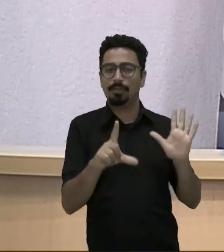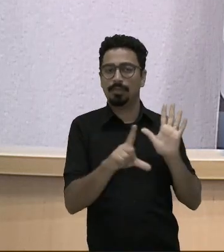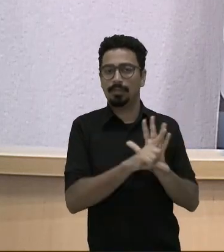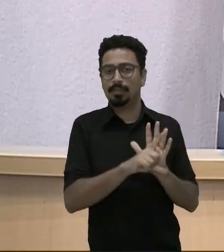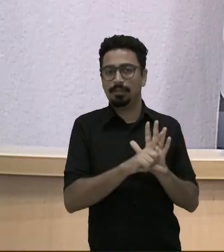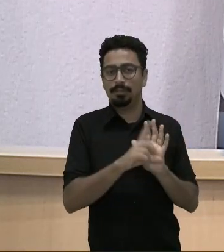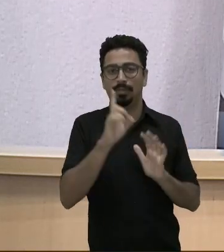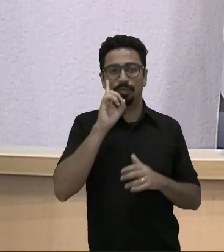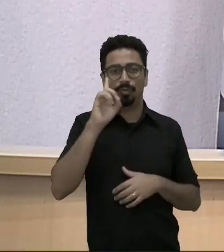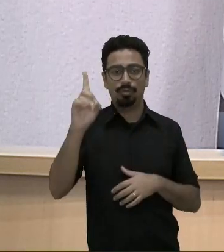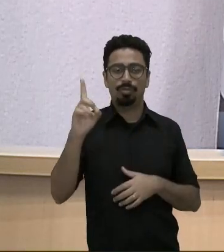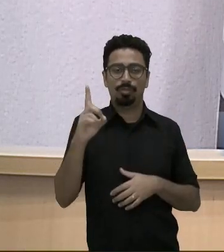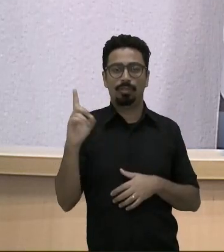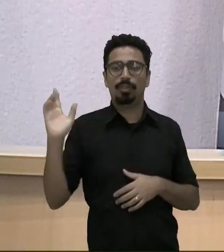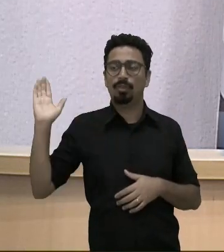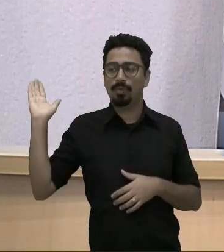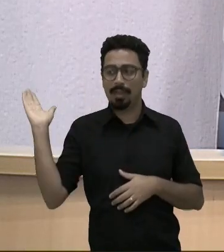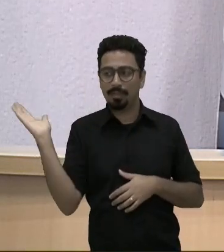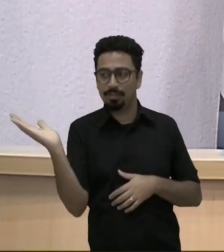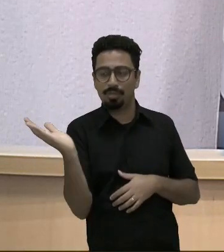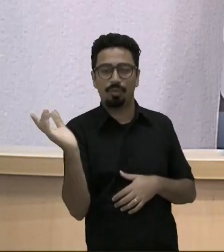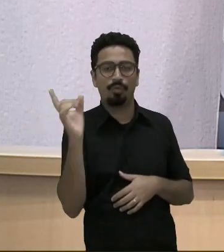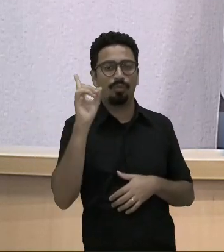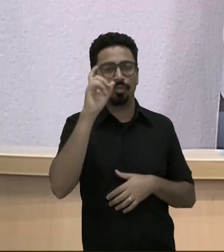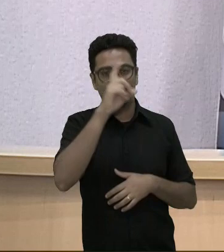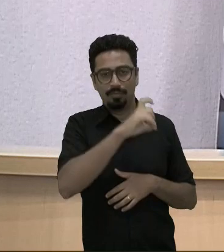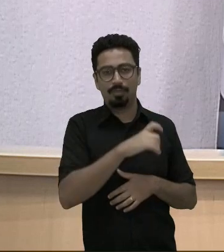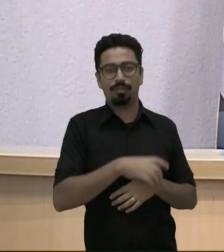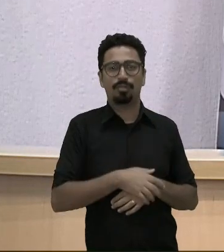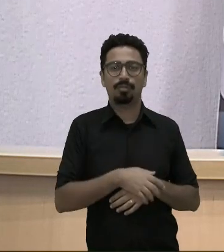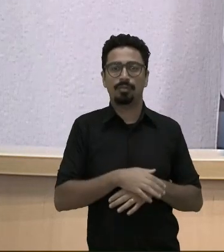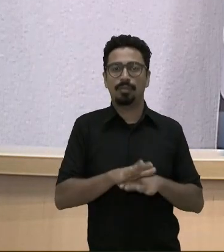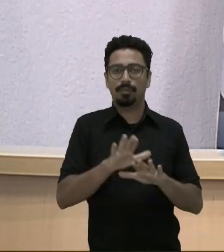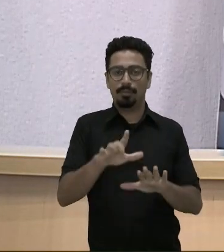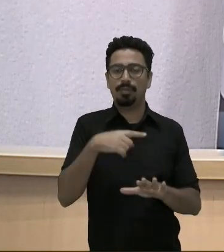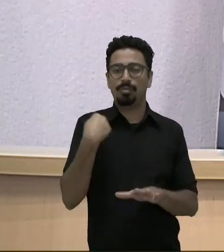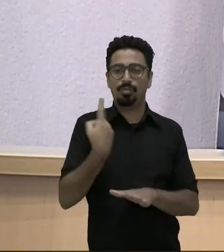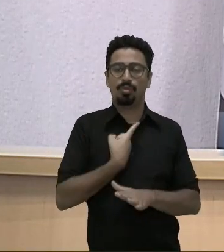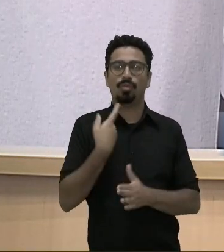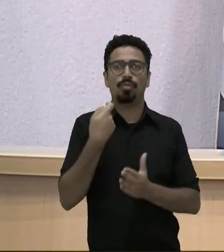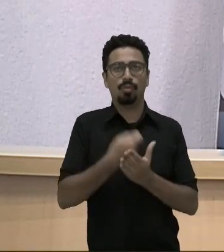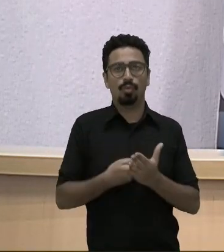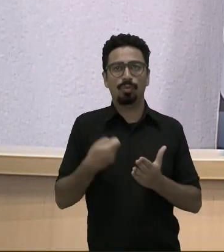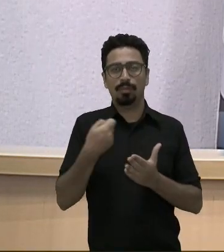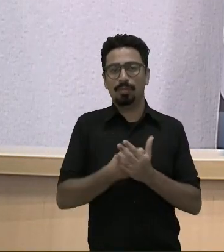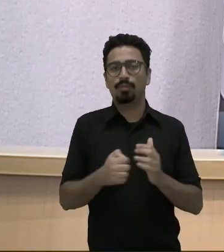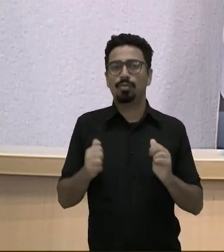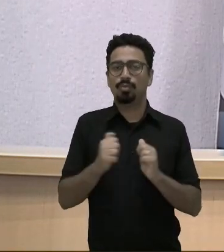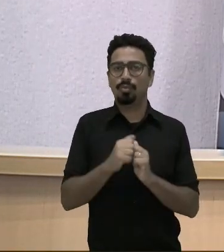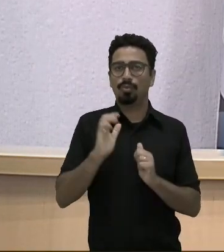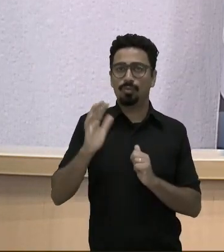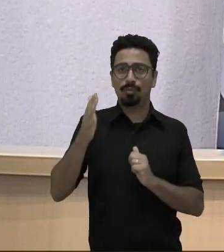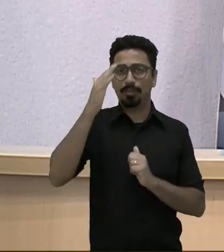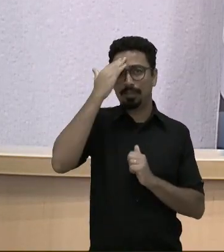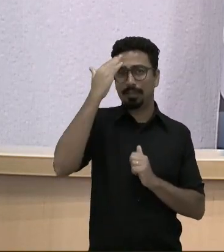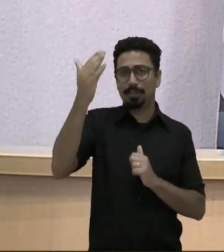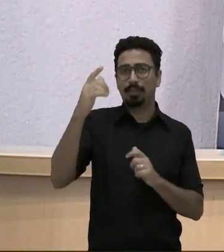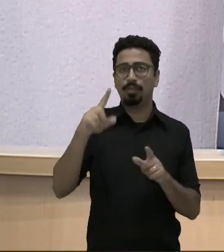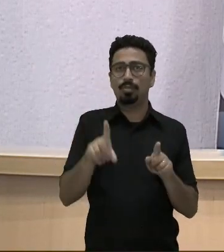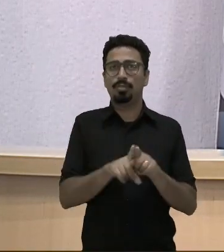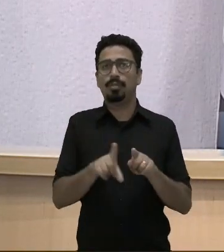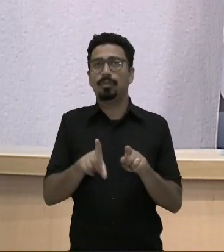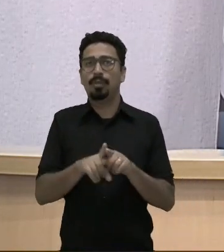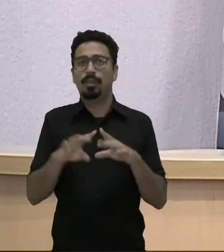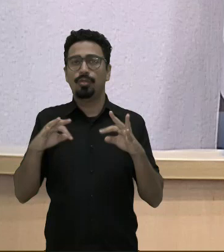do garçom, foi difícil, mas a gente lutou, entendeu? Então eu quero agradecer a todo mundo,